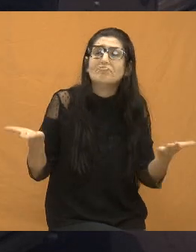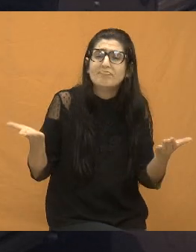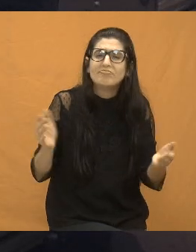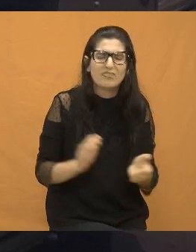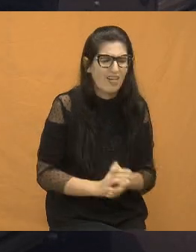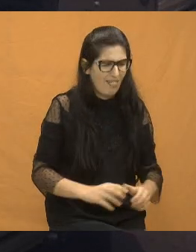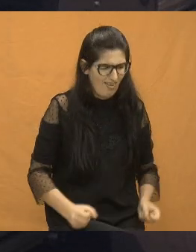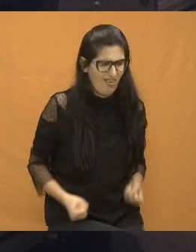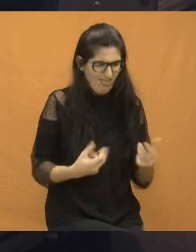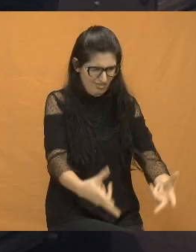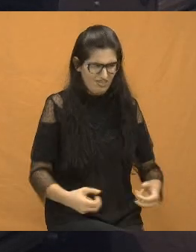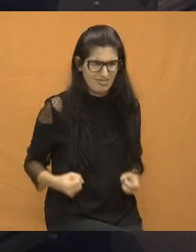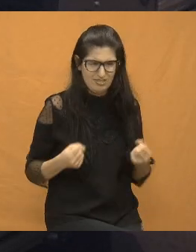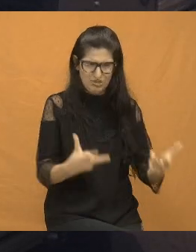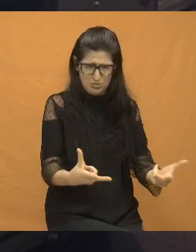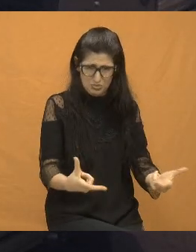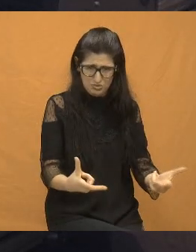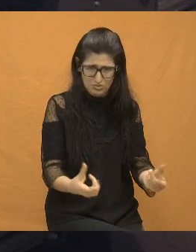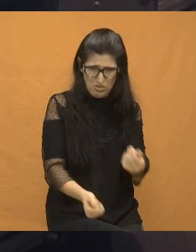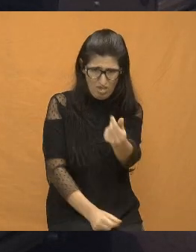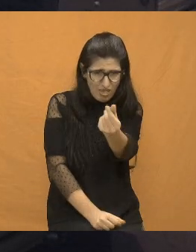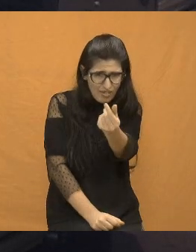Gastou?